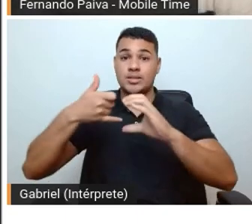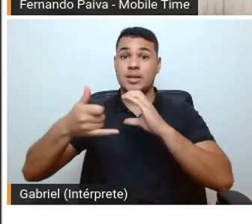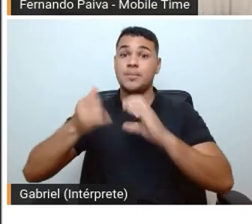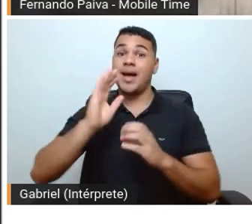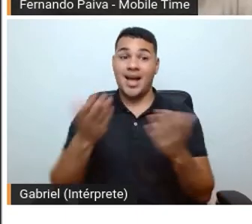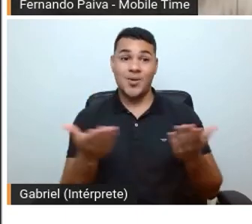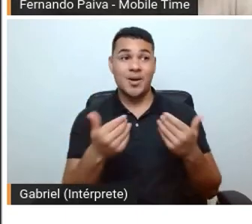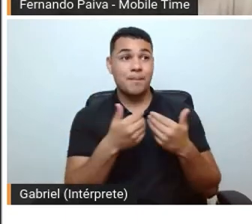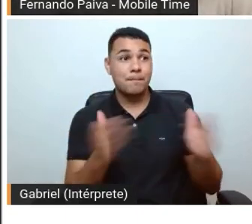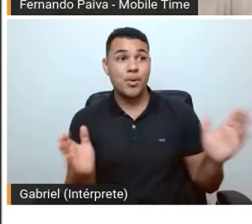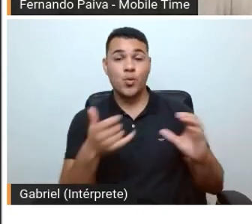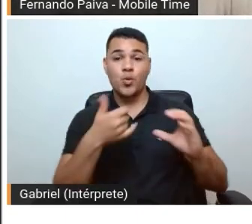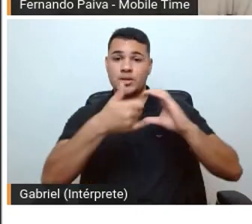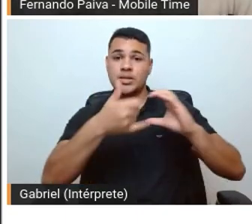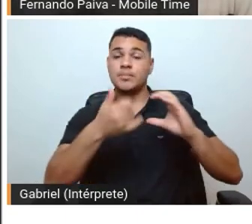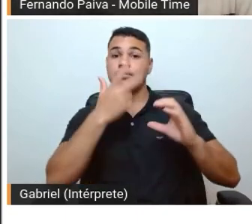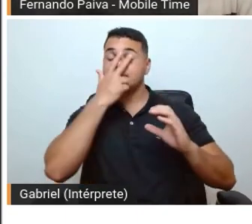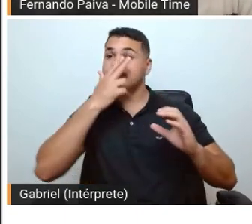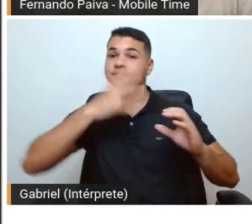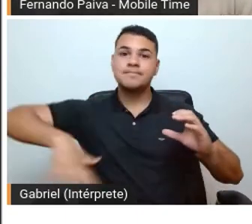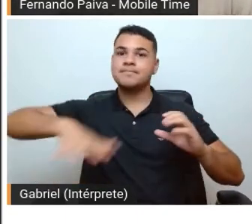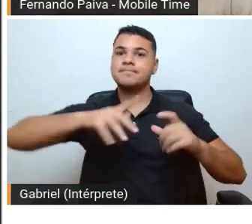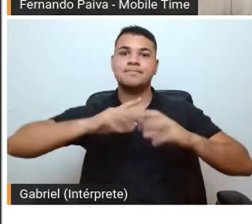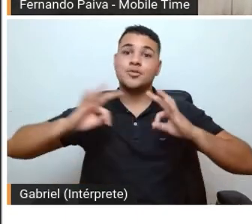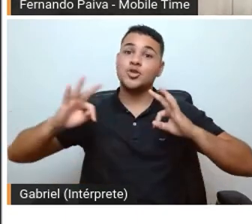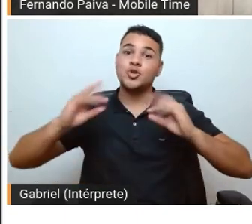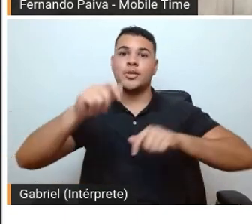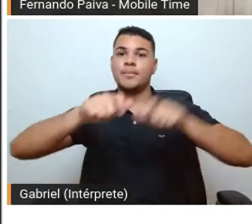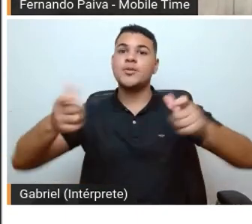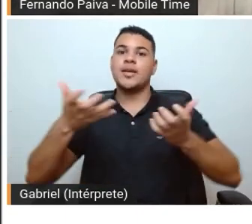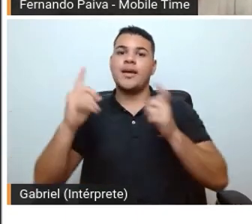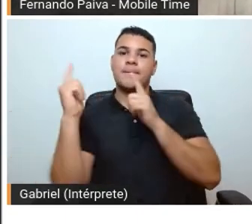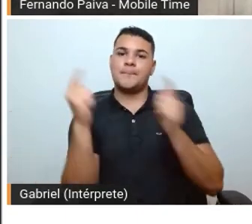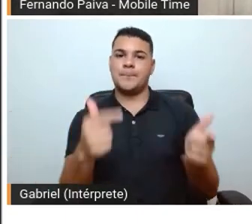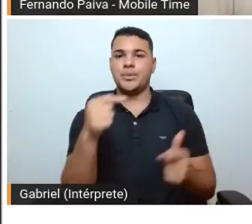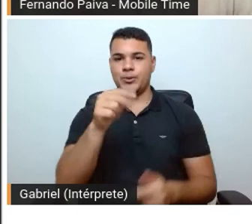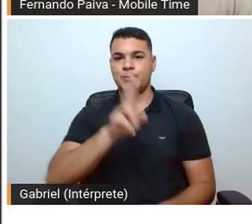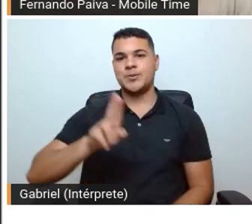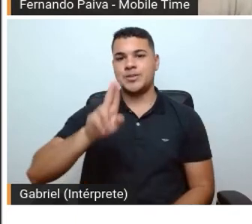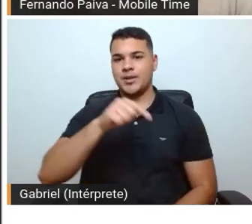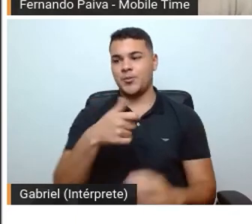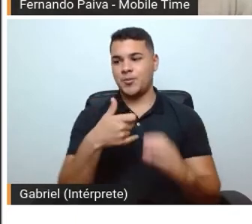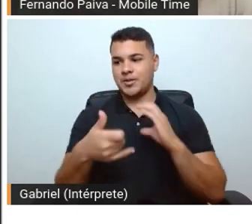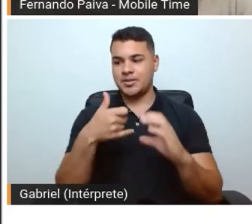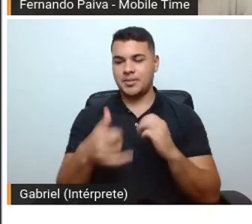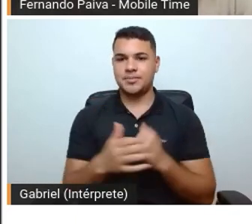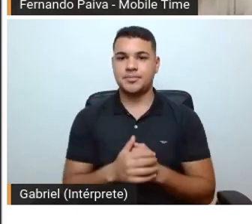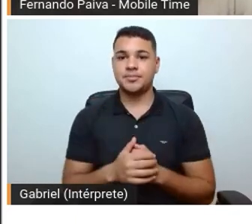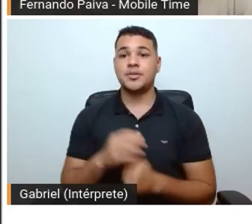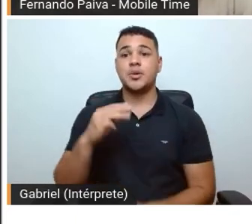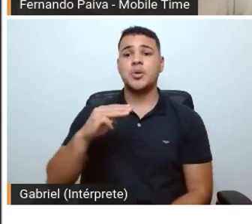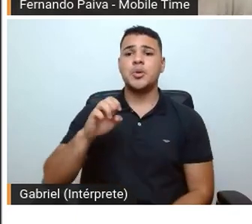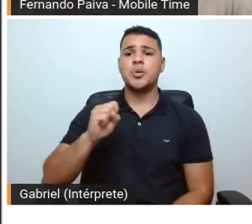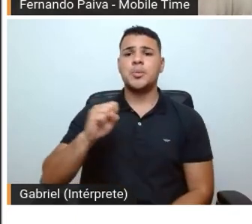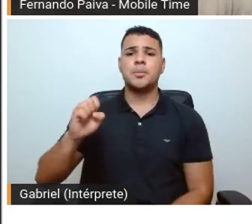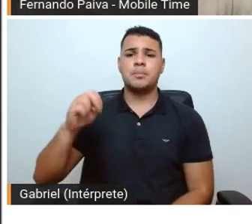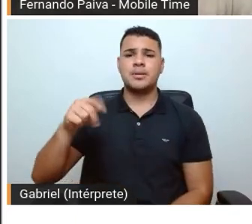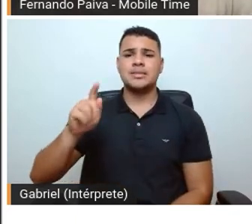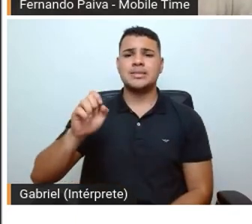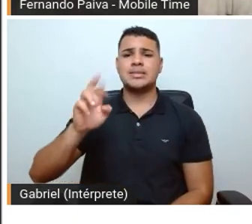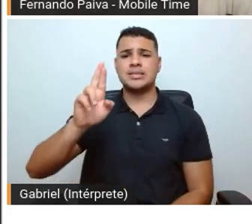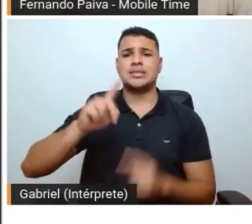vem uma atenção meteórico eu já ultrapassou os sites na web o mestre já caiu ruim tá aberto já caiu bastante